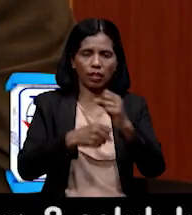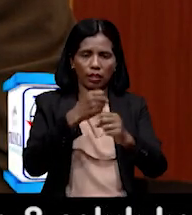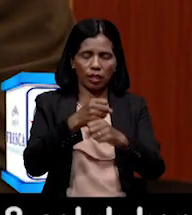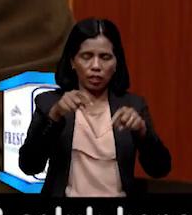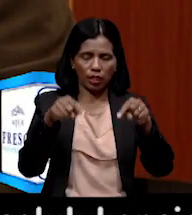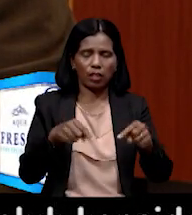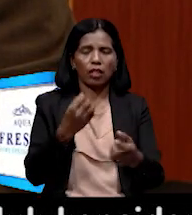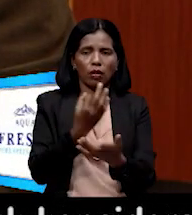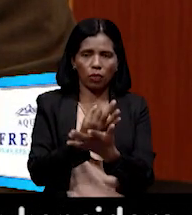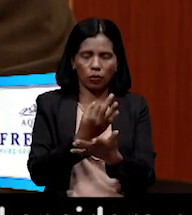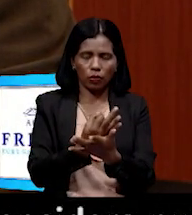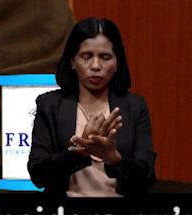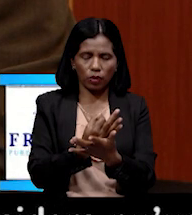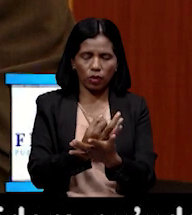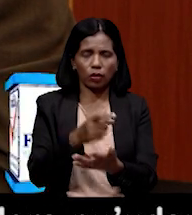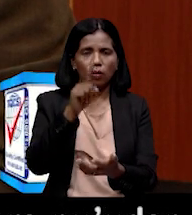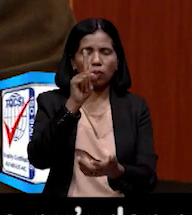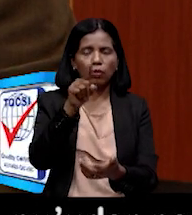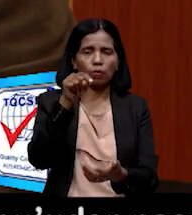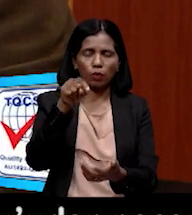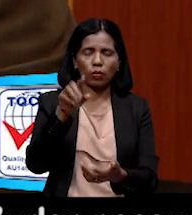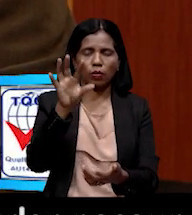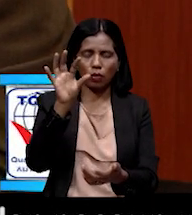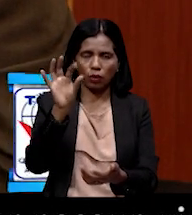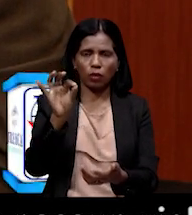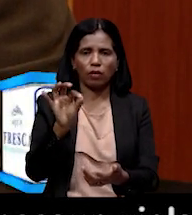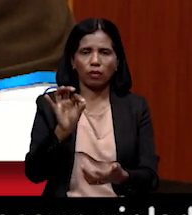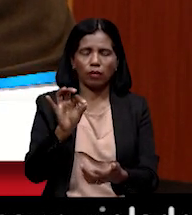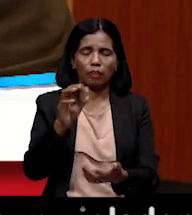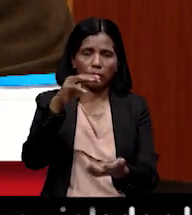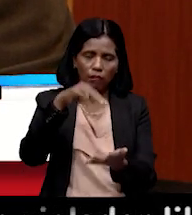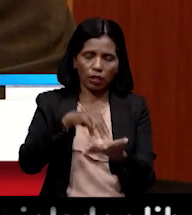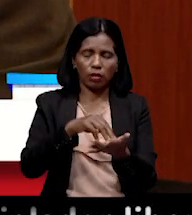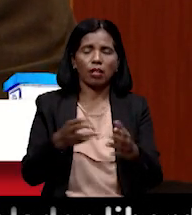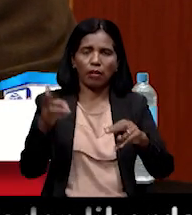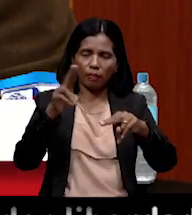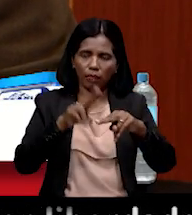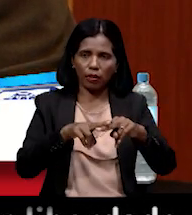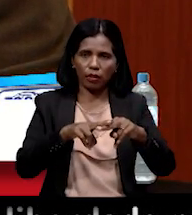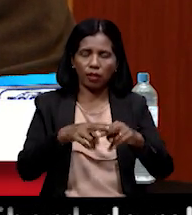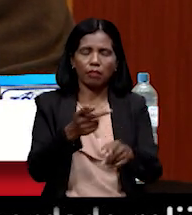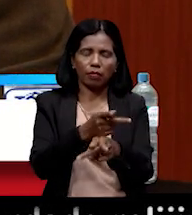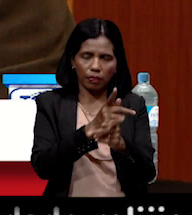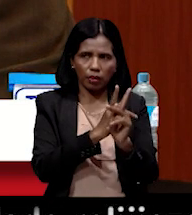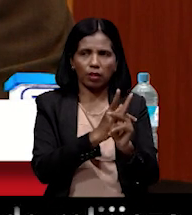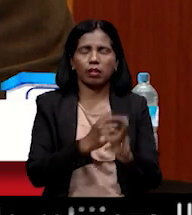no montante que 1.9 e tal e depois aumenta tanto o empréstimo de balo que sai lá